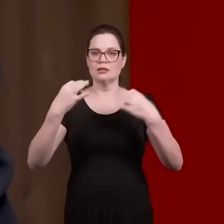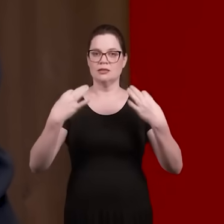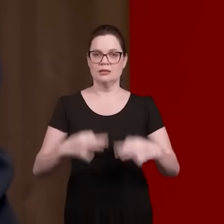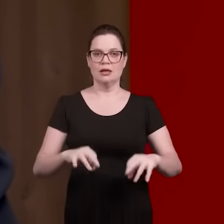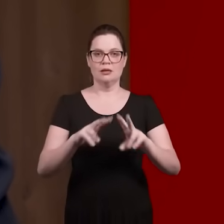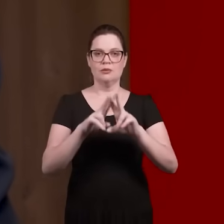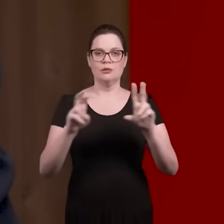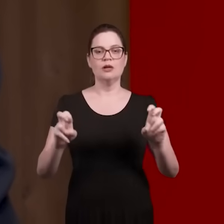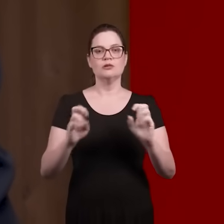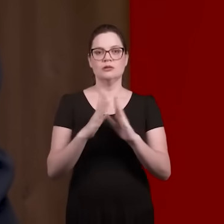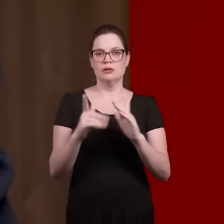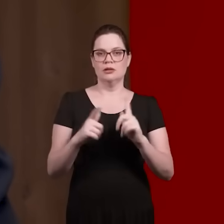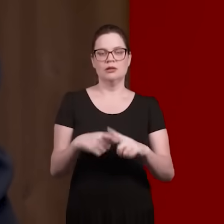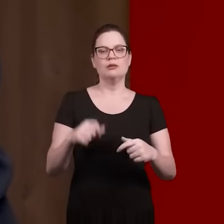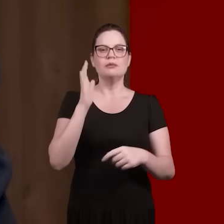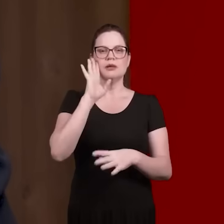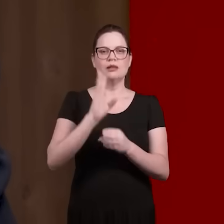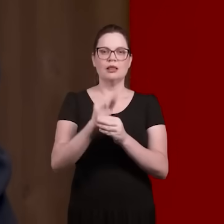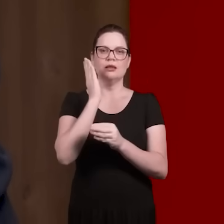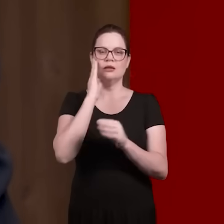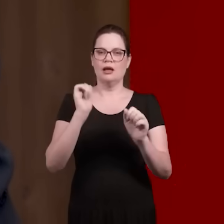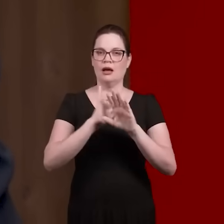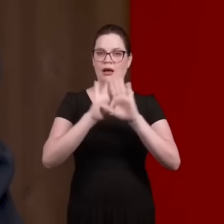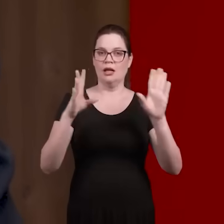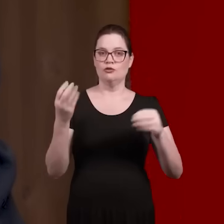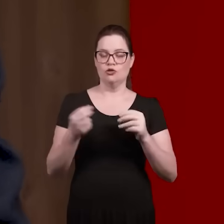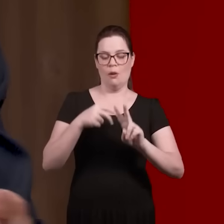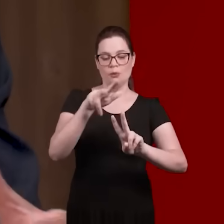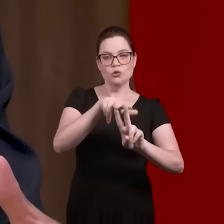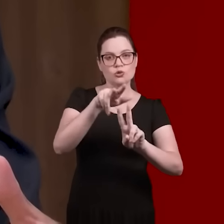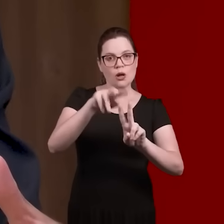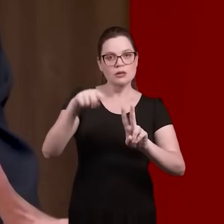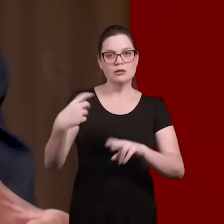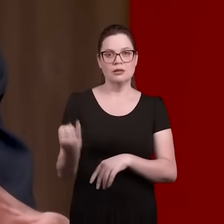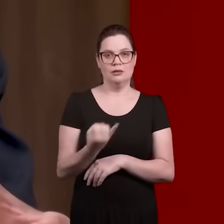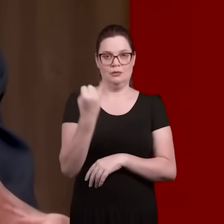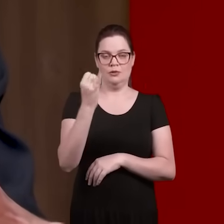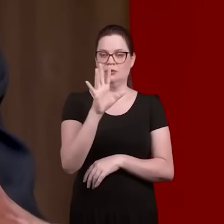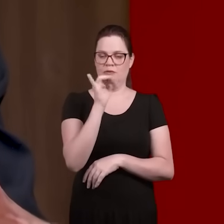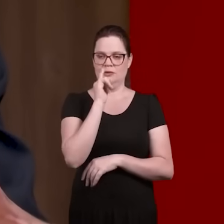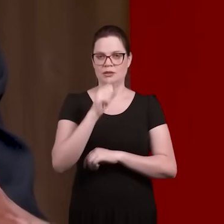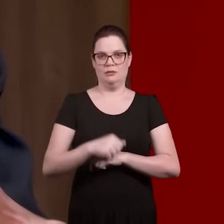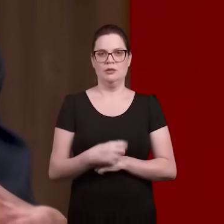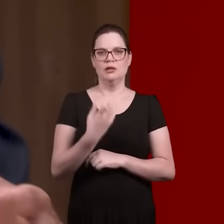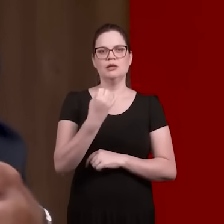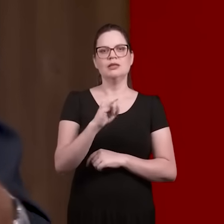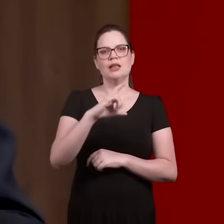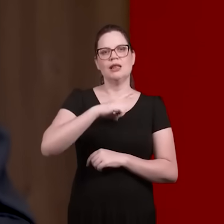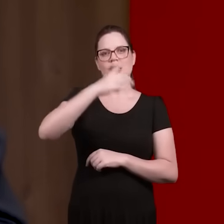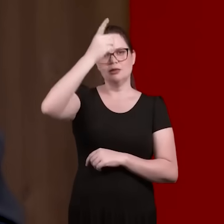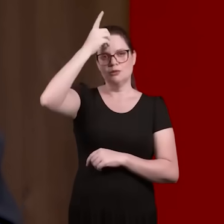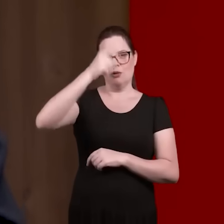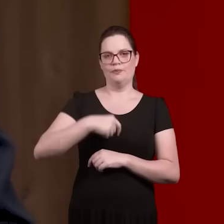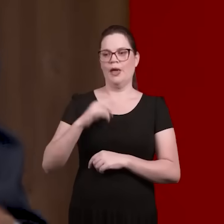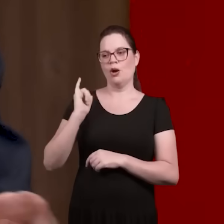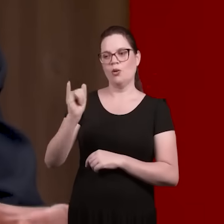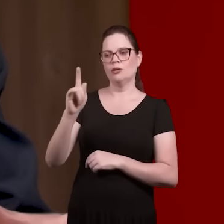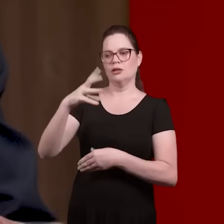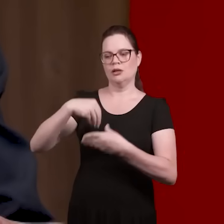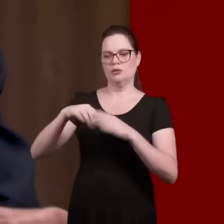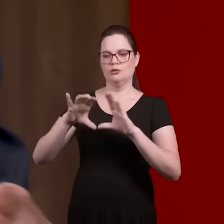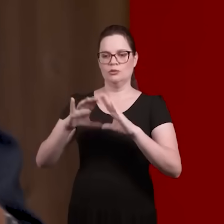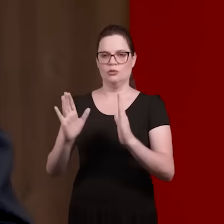sentidos, para entender o valor deste dom. Tanto aqueles dons que são levados, por exemplo, para um grupo de